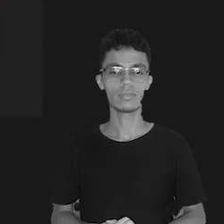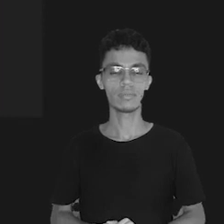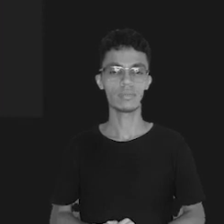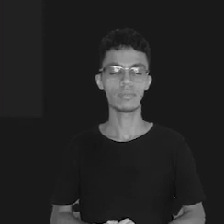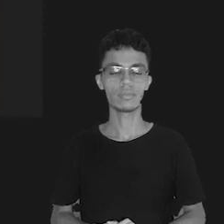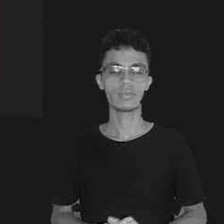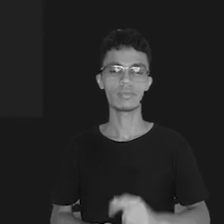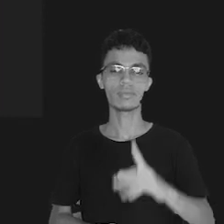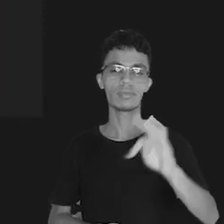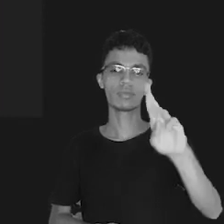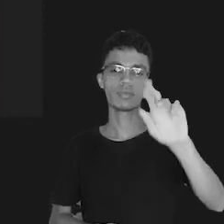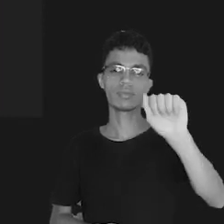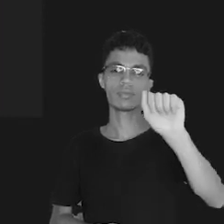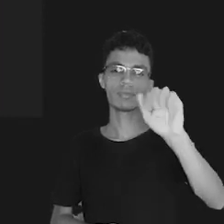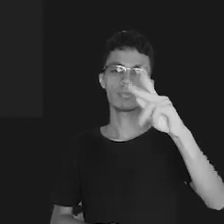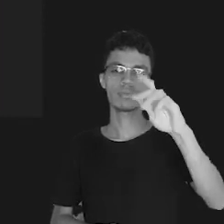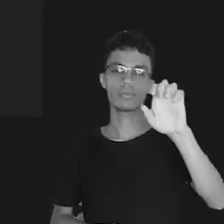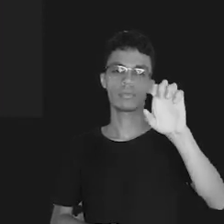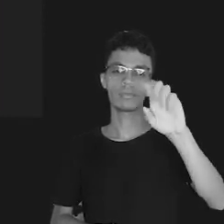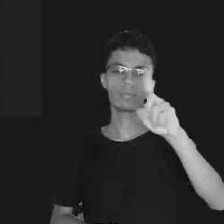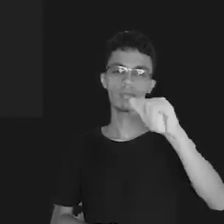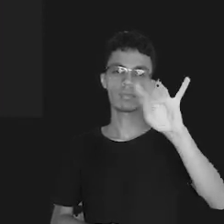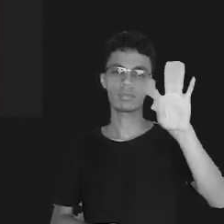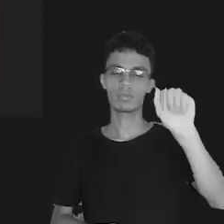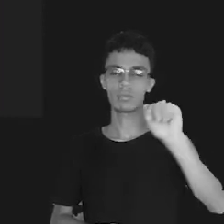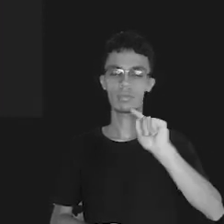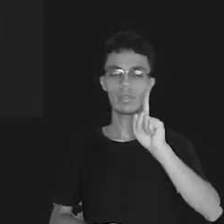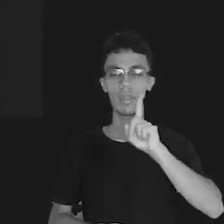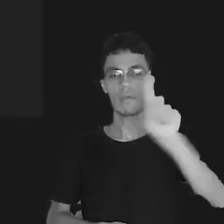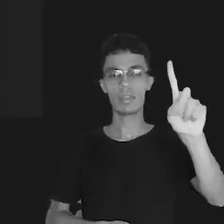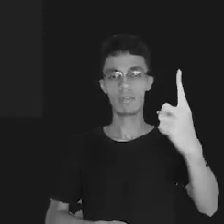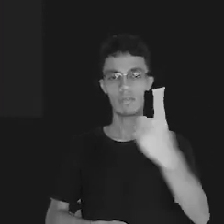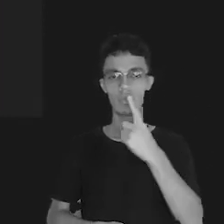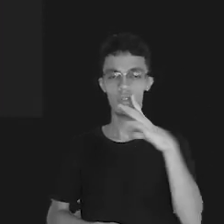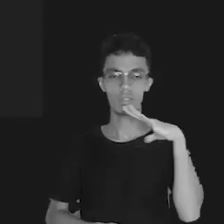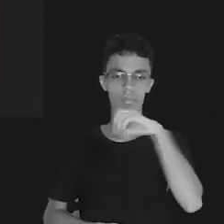O trapezista sai rapidamente e volta rapidamente.